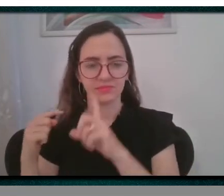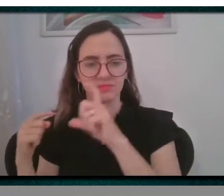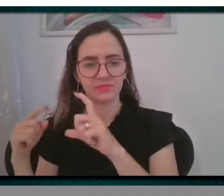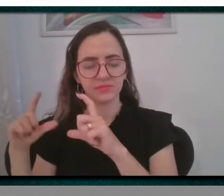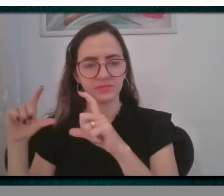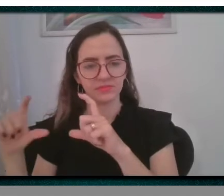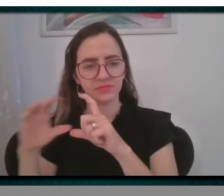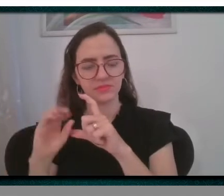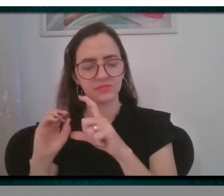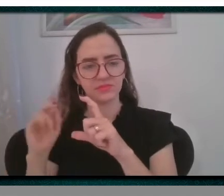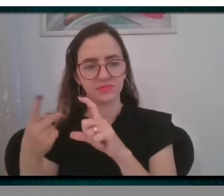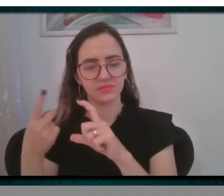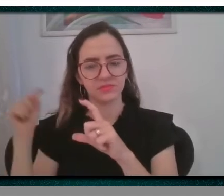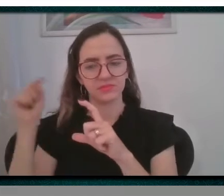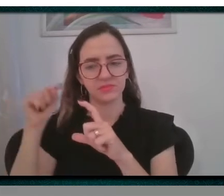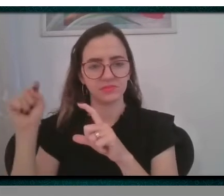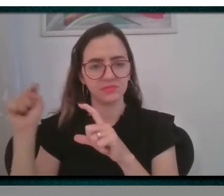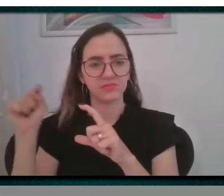OH menos